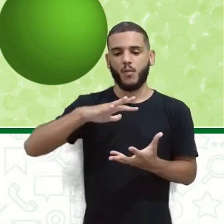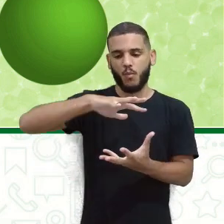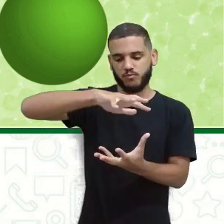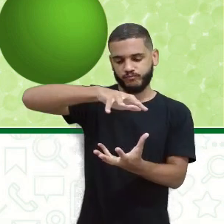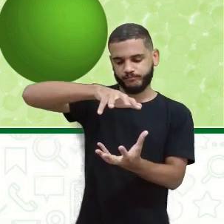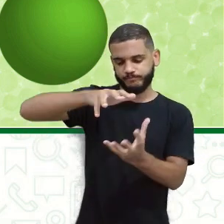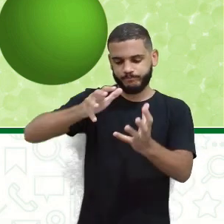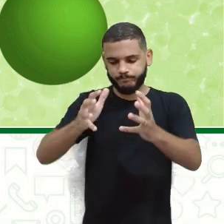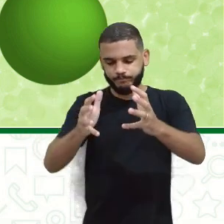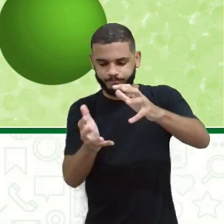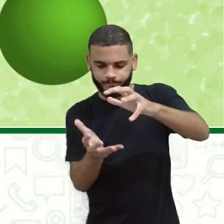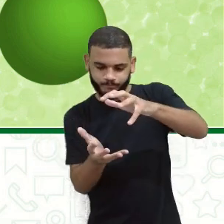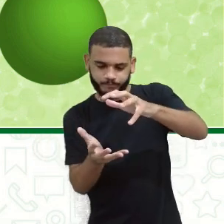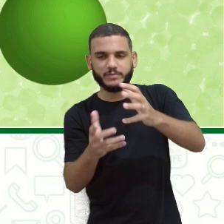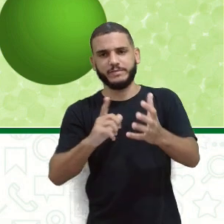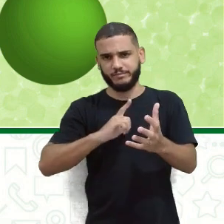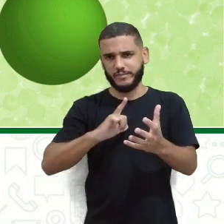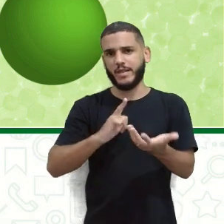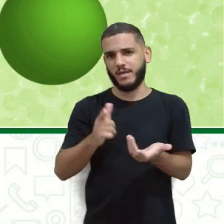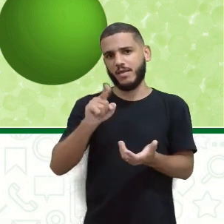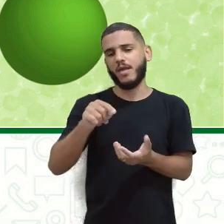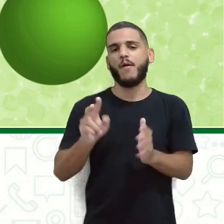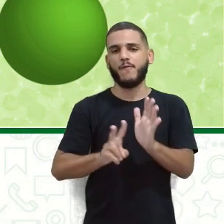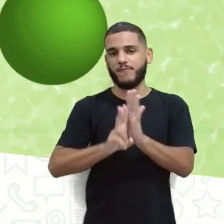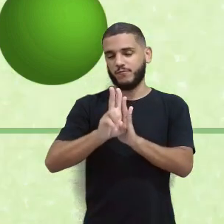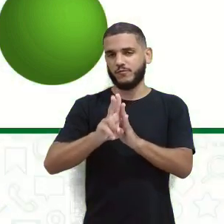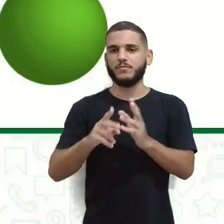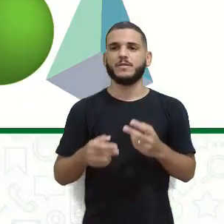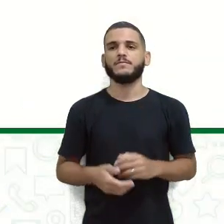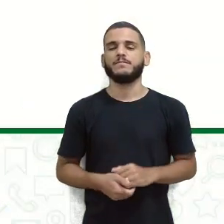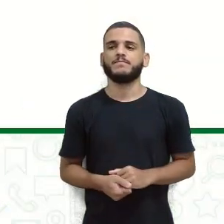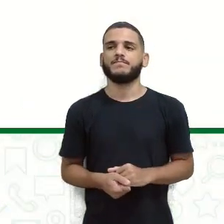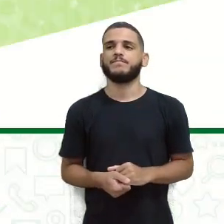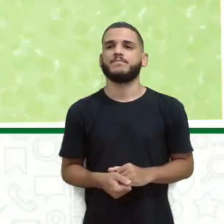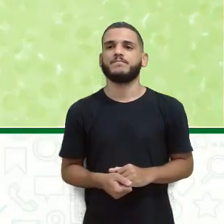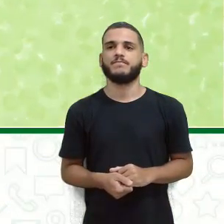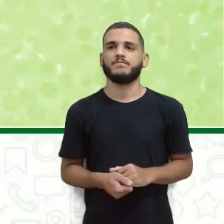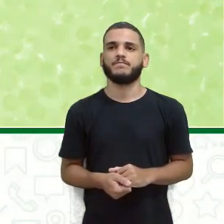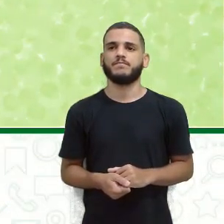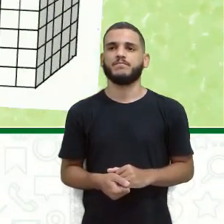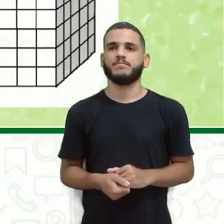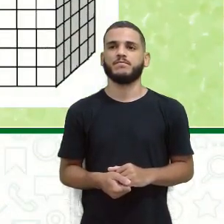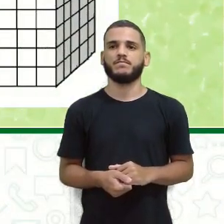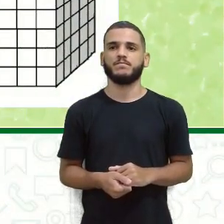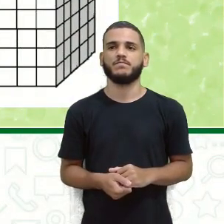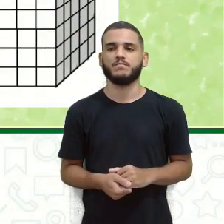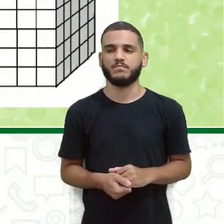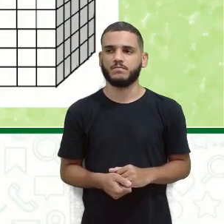dentro, né, e aí é o volume. E tenho